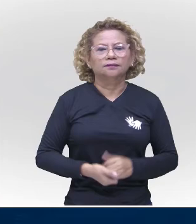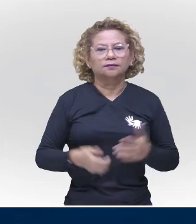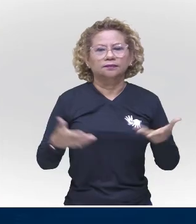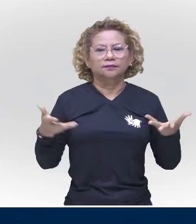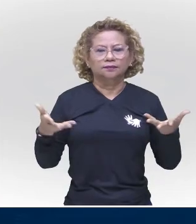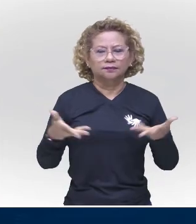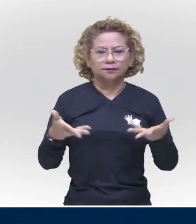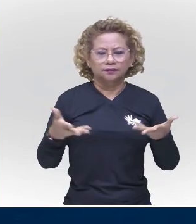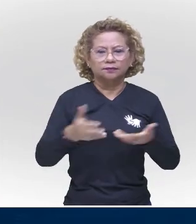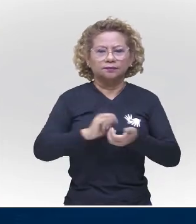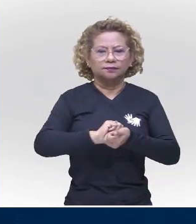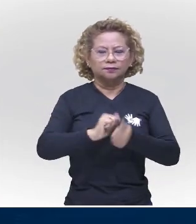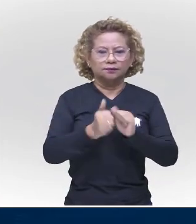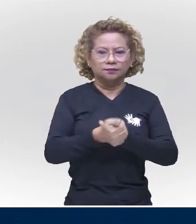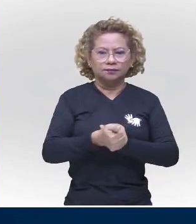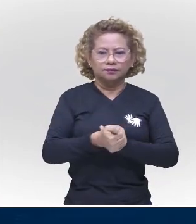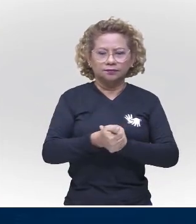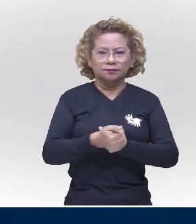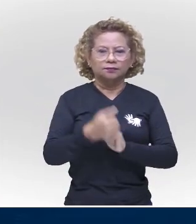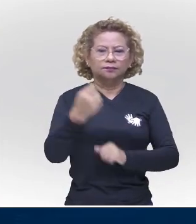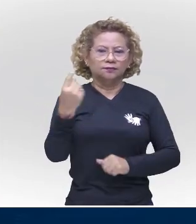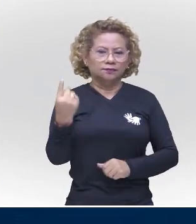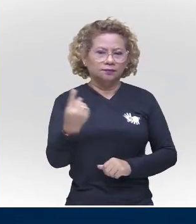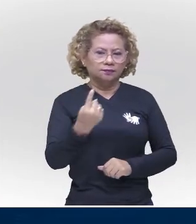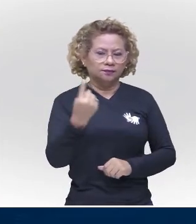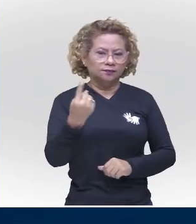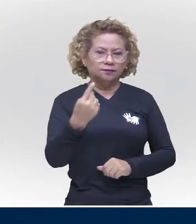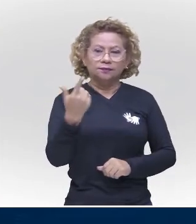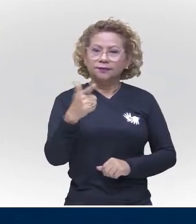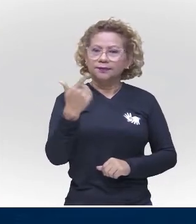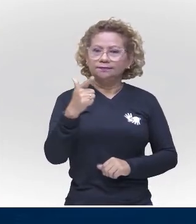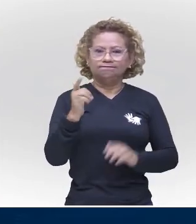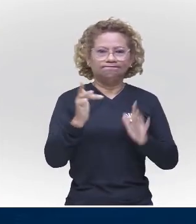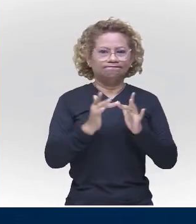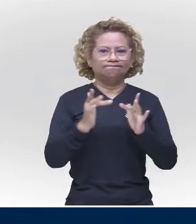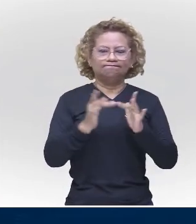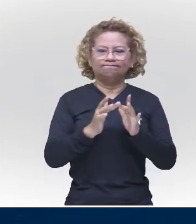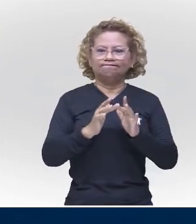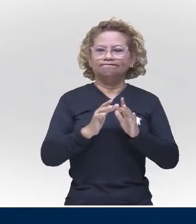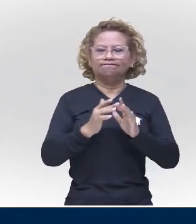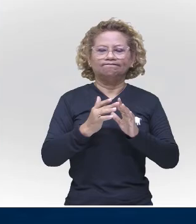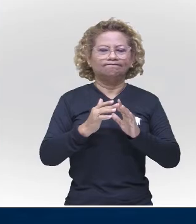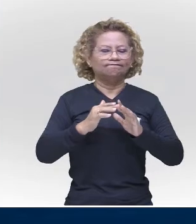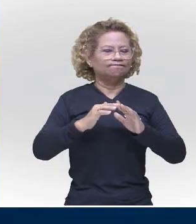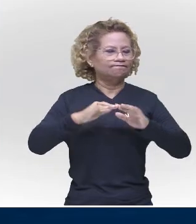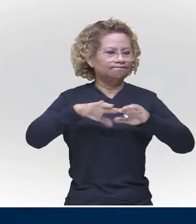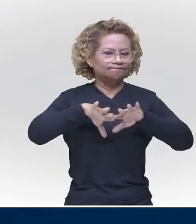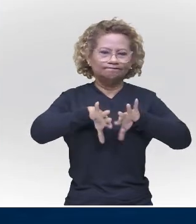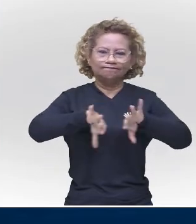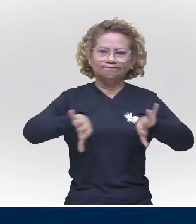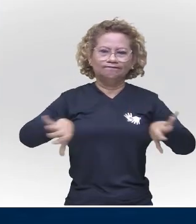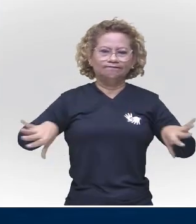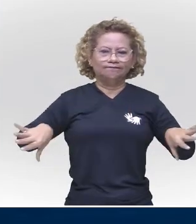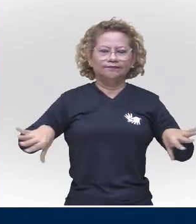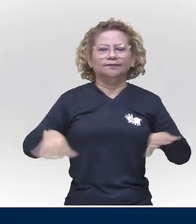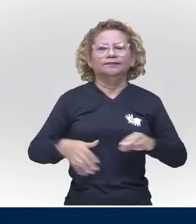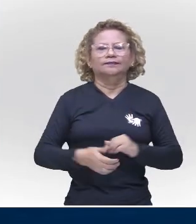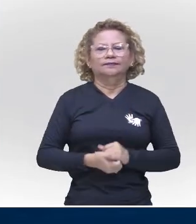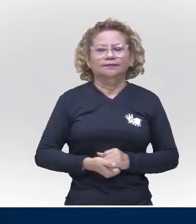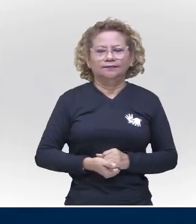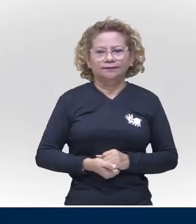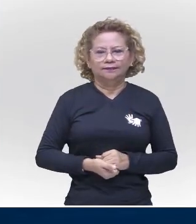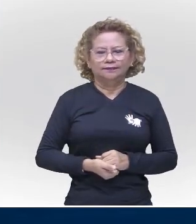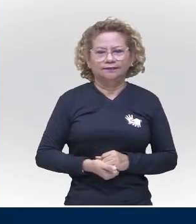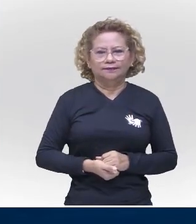dos esportes individuais sem interação, ou seja, que eu não tenho um contato direto com o meu